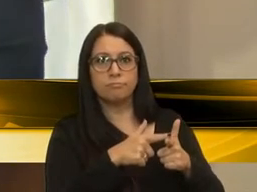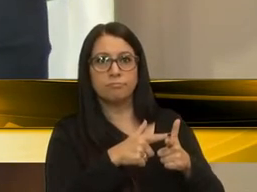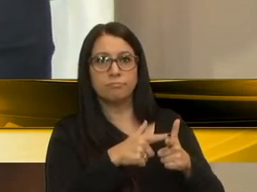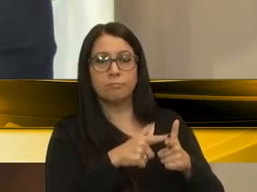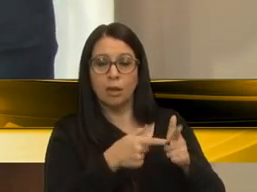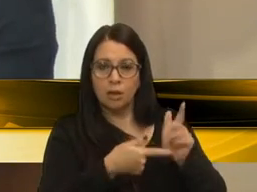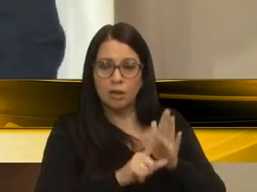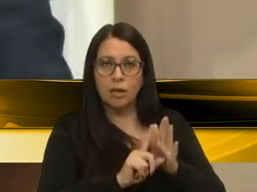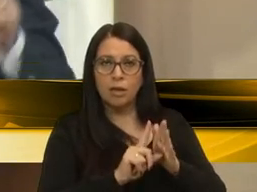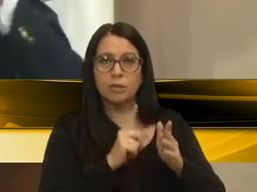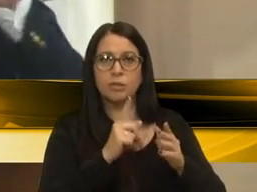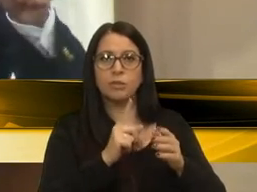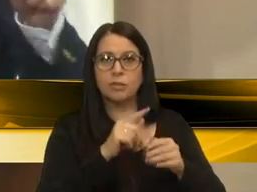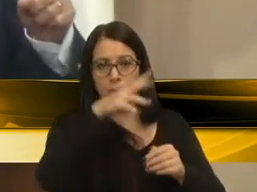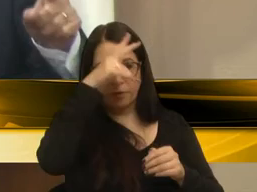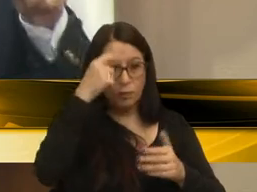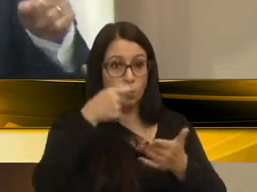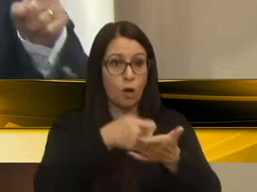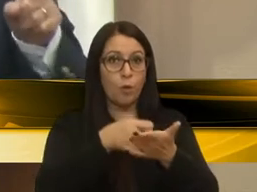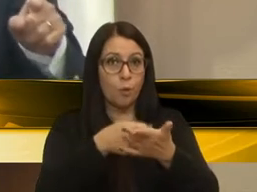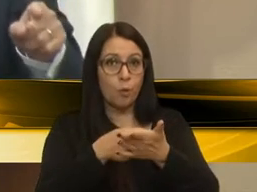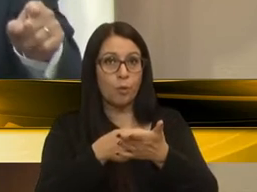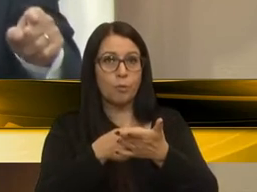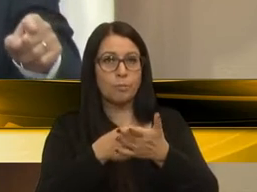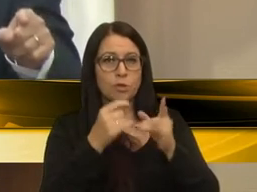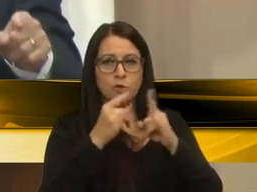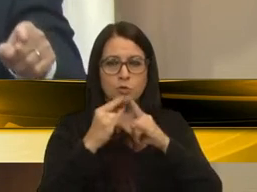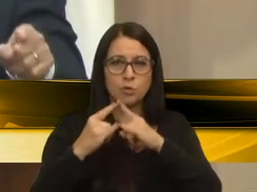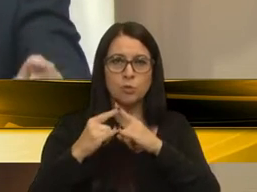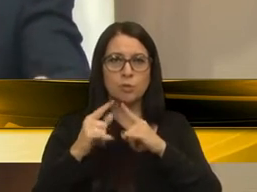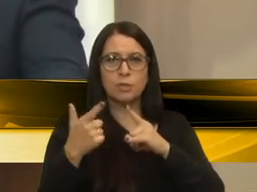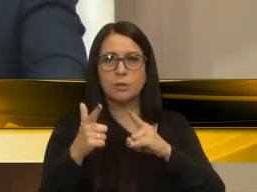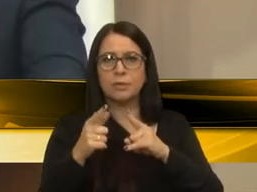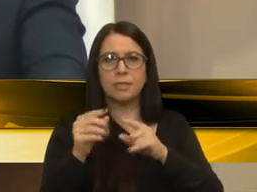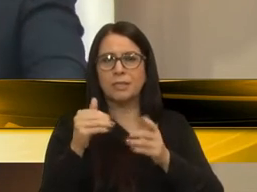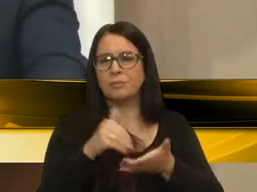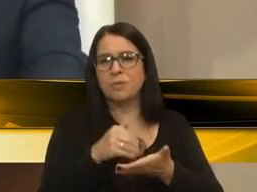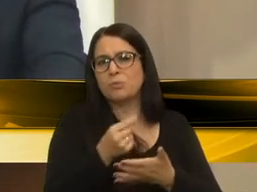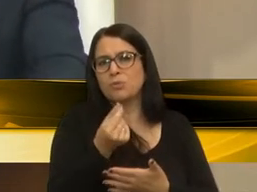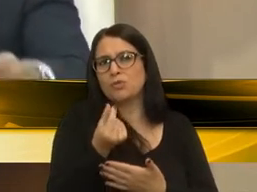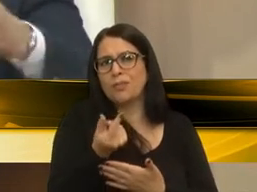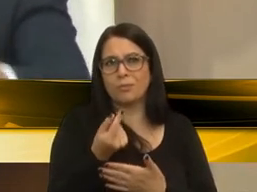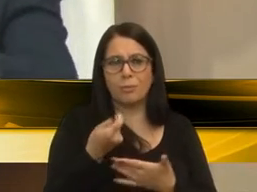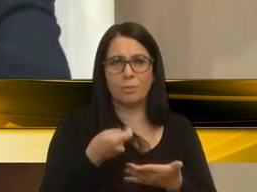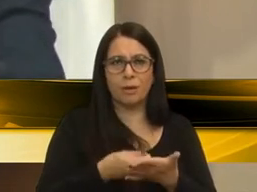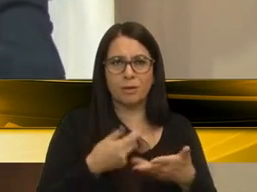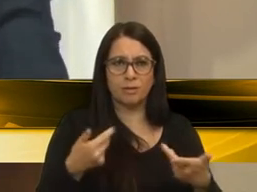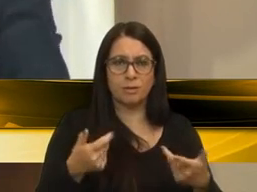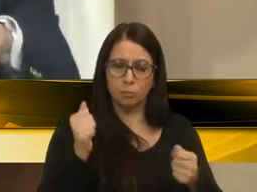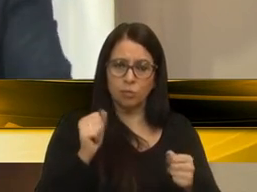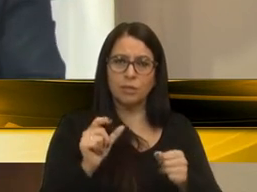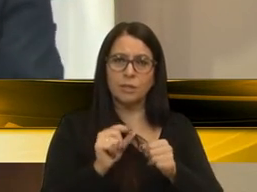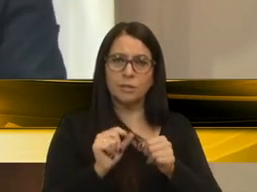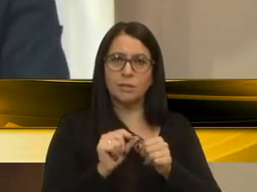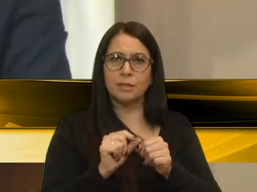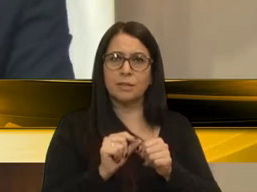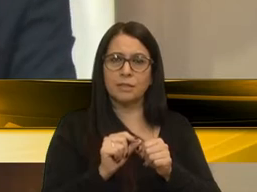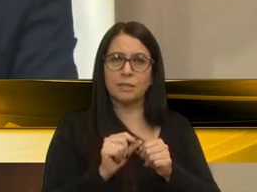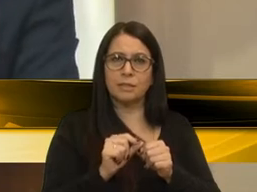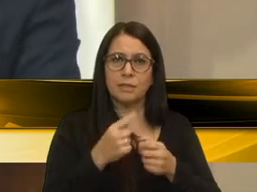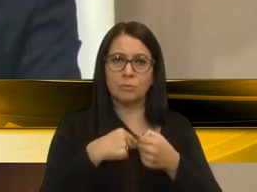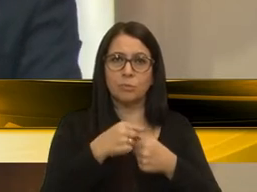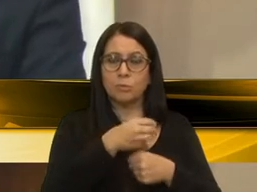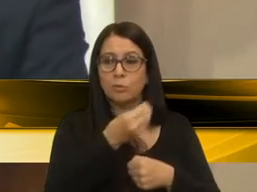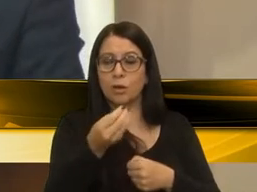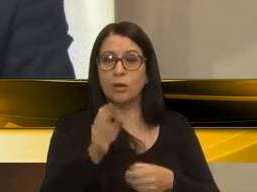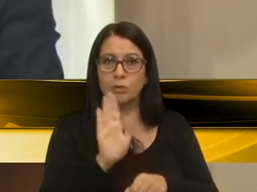que o município vá lá e cobre de instituições que não tenham mínimo de verba e que poderiam e deveriam ter por parte do